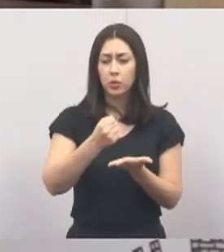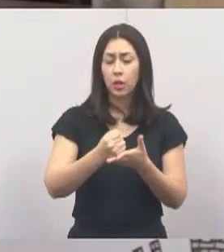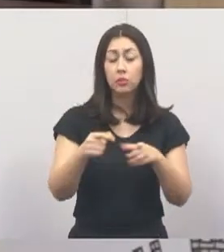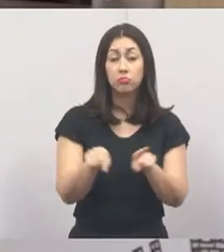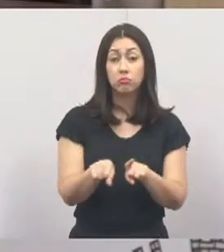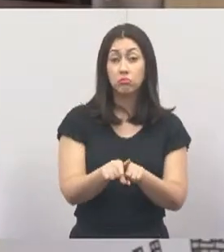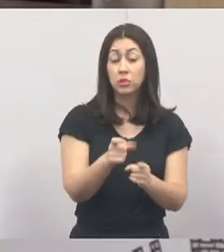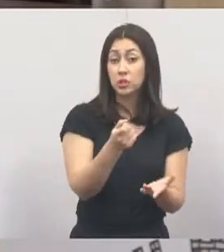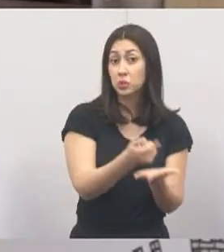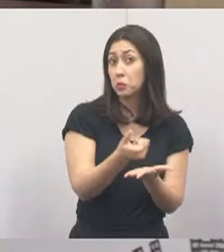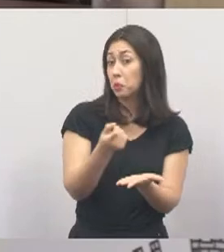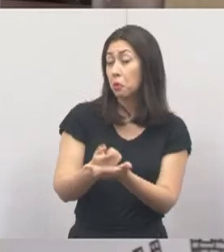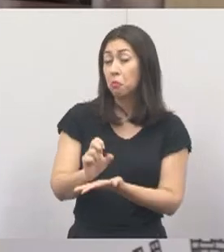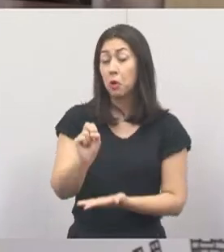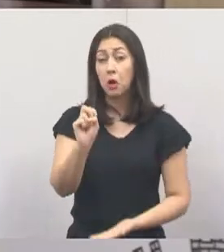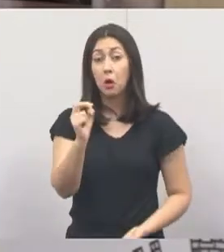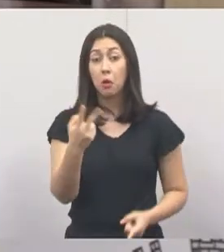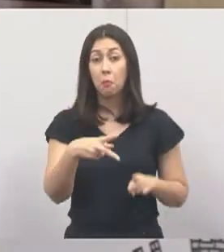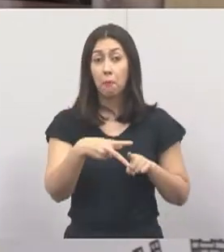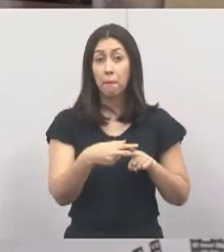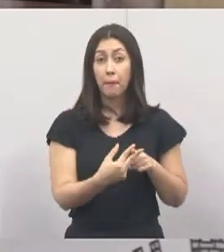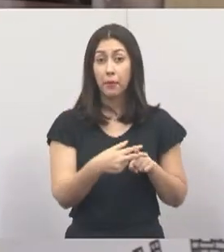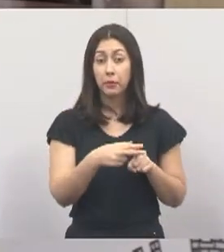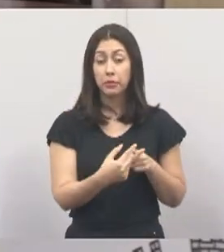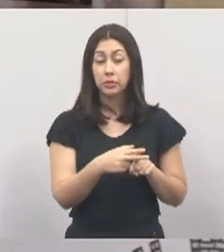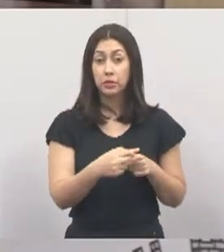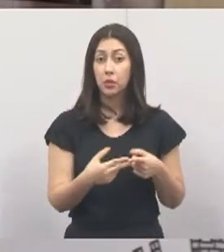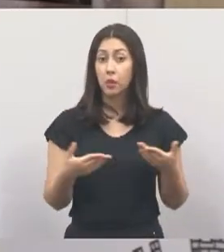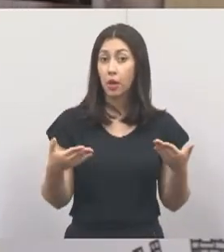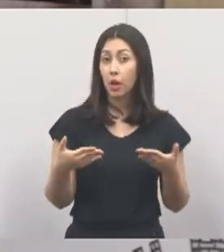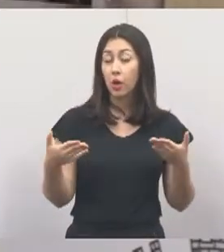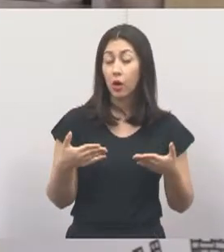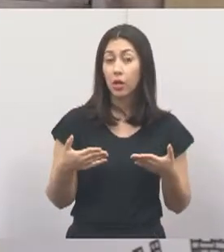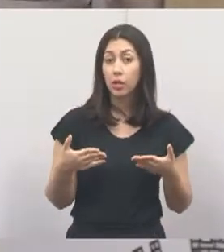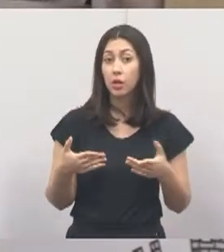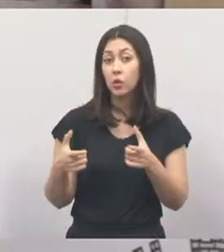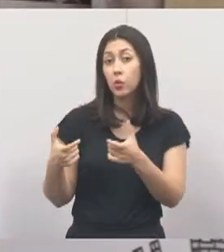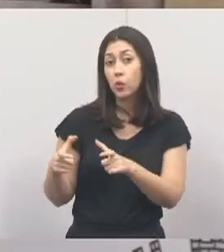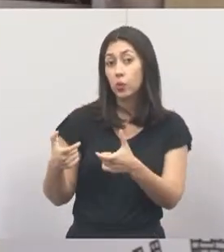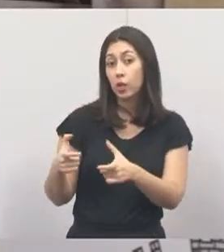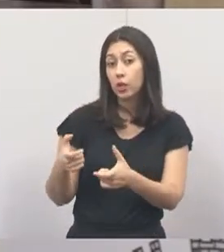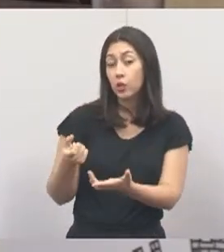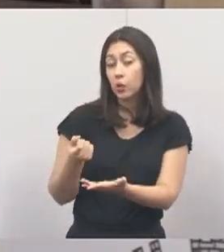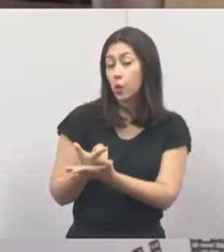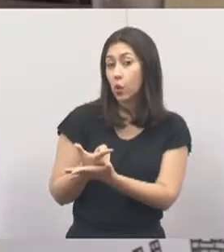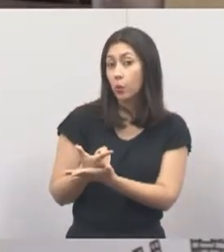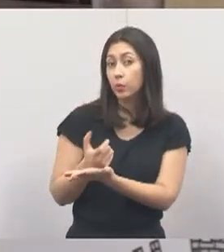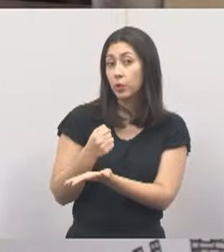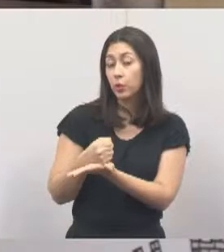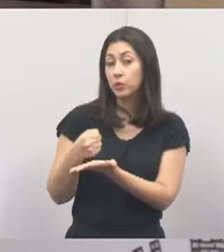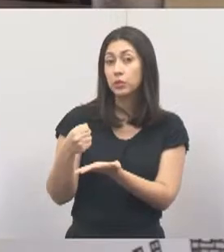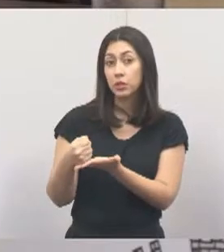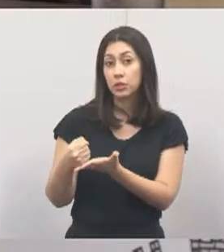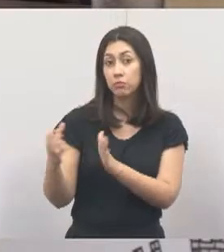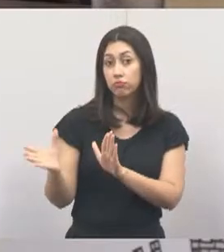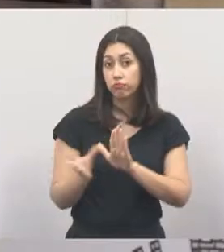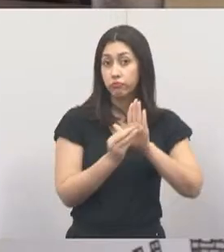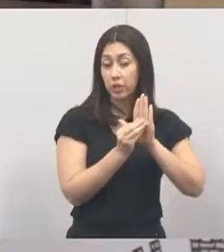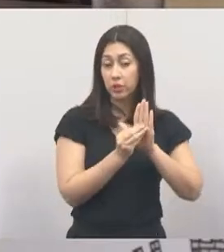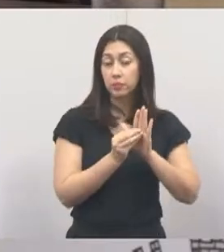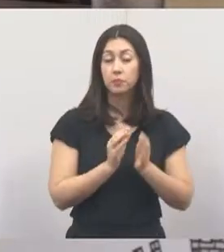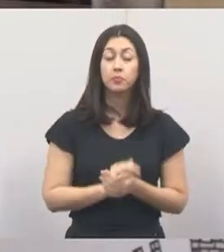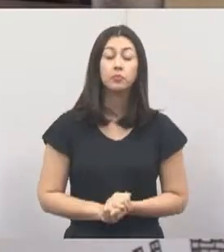e manutenção, passando a compor o setor de compras e contratações. Parágrafo